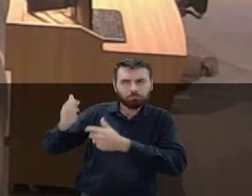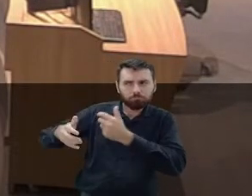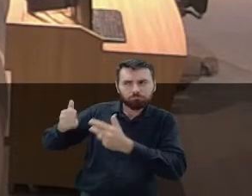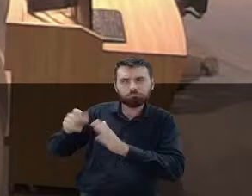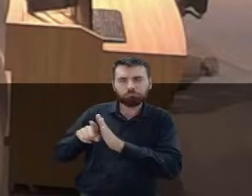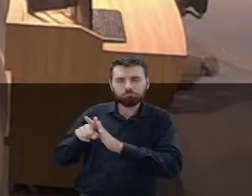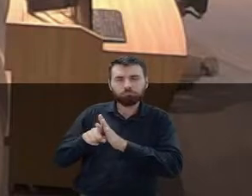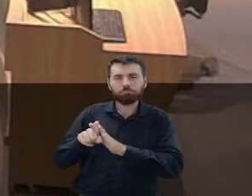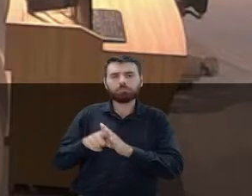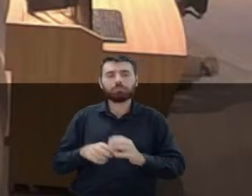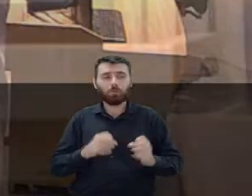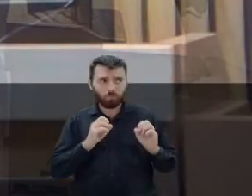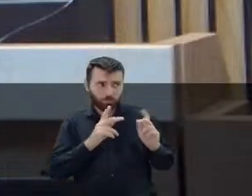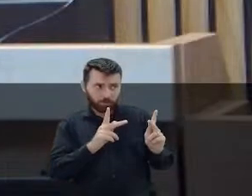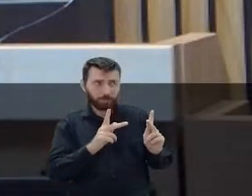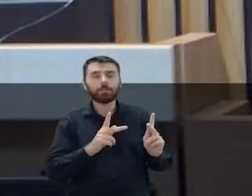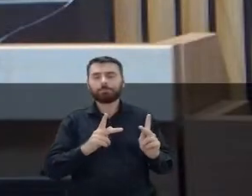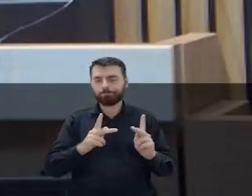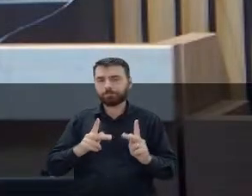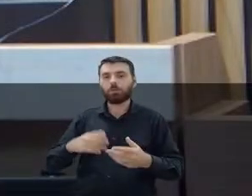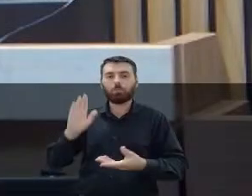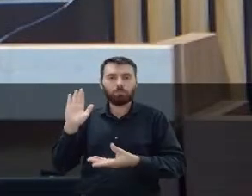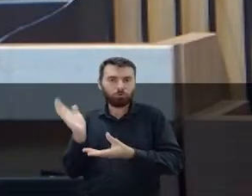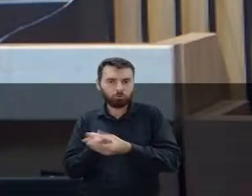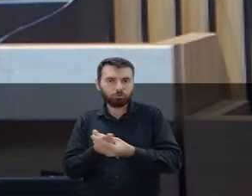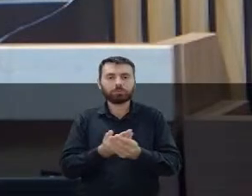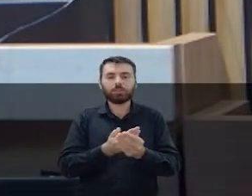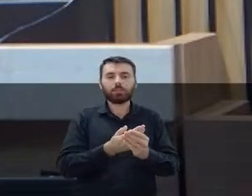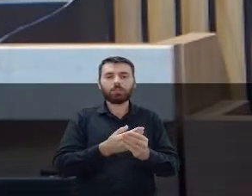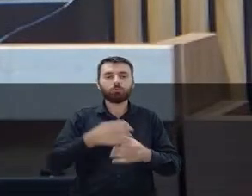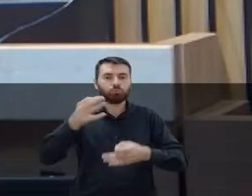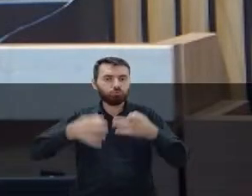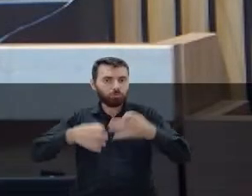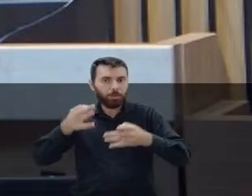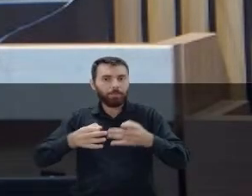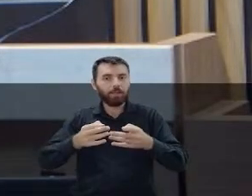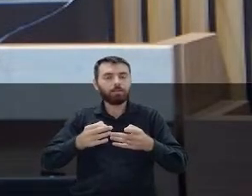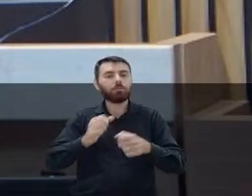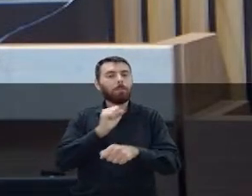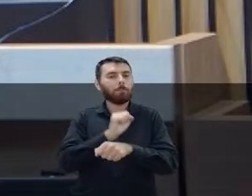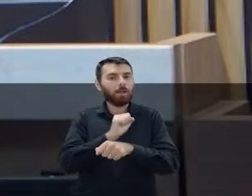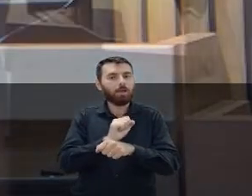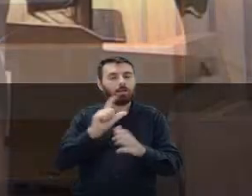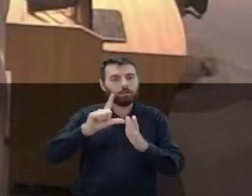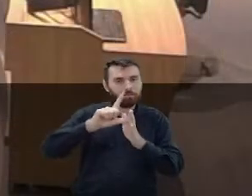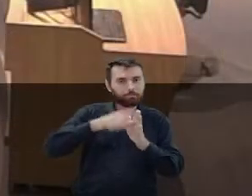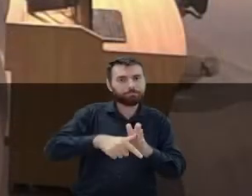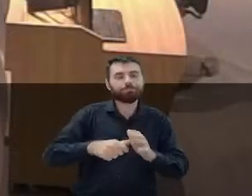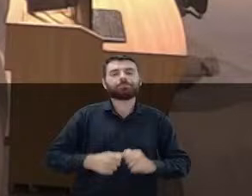senhor. Obrigado. Então, o processo fica suspenso. Julgamento suspenso. Boa tarde a todos.